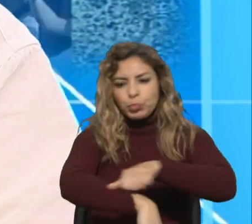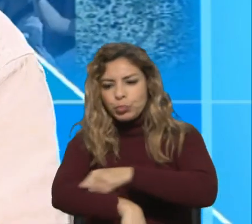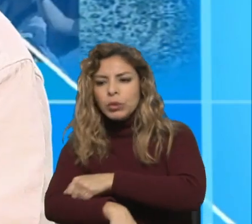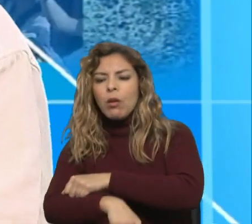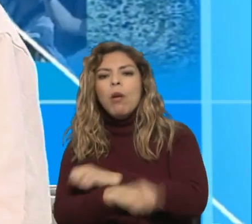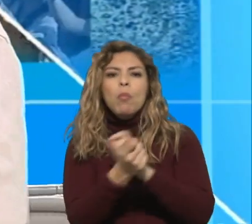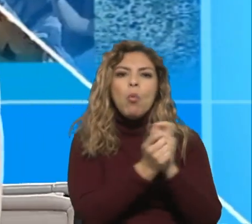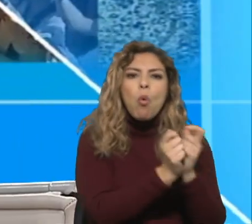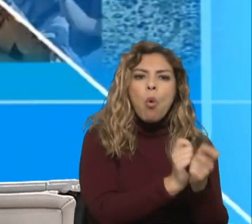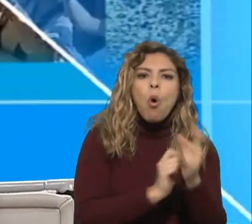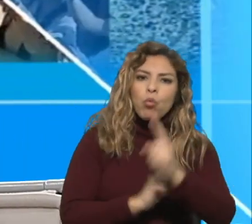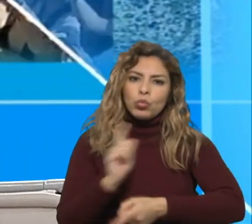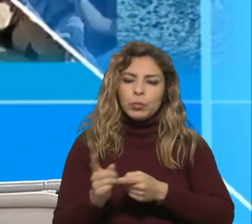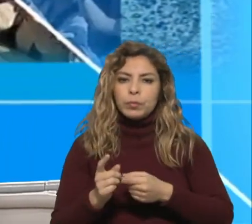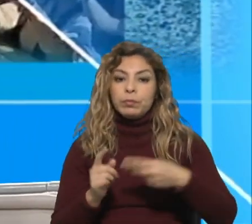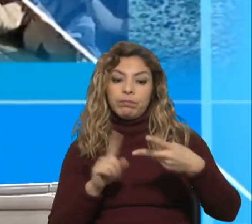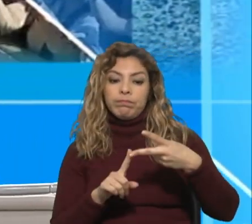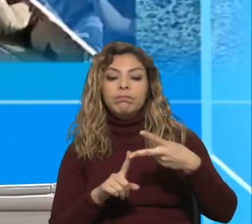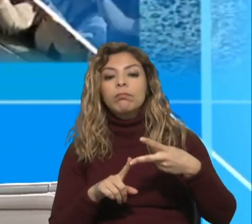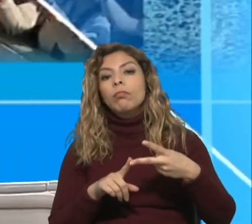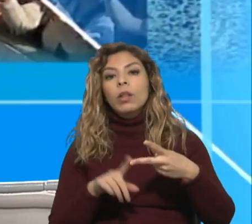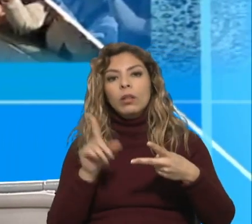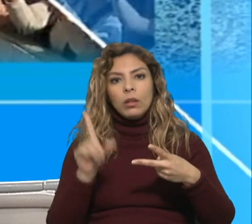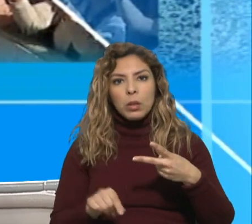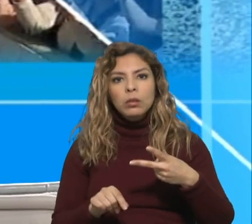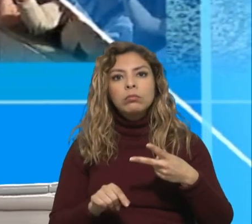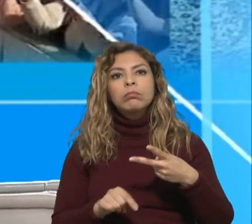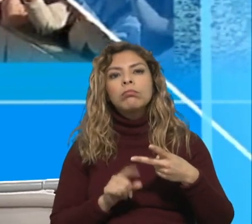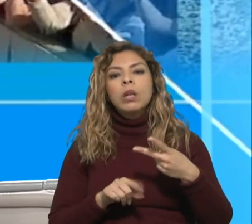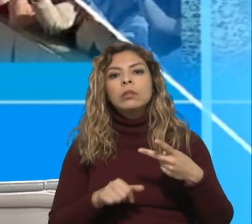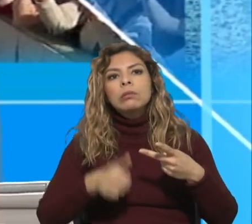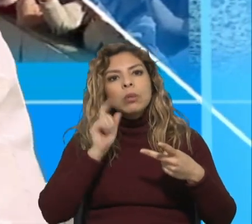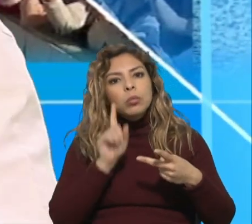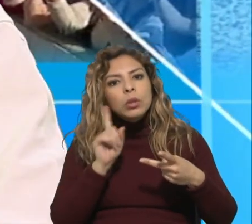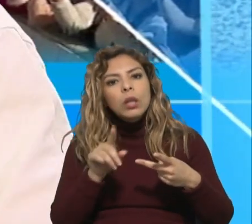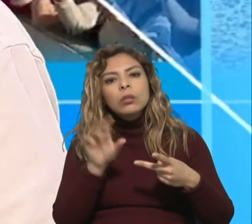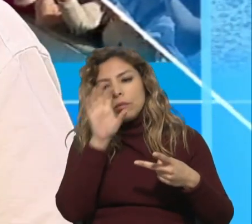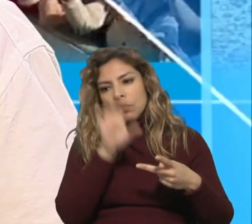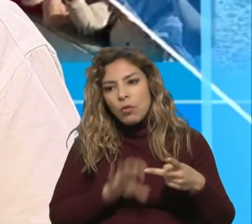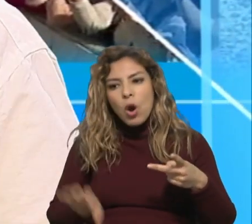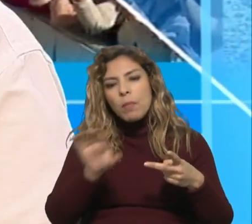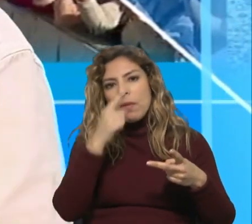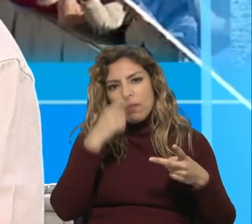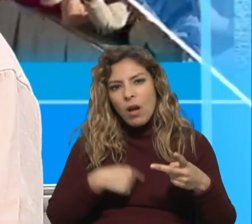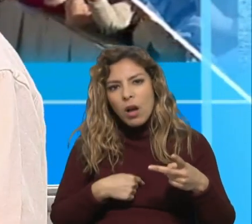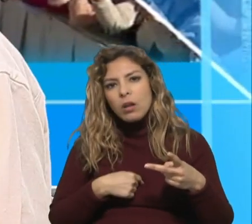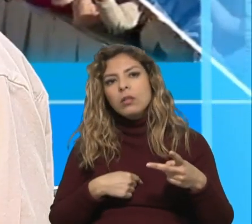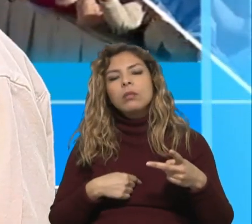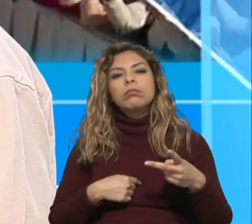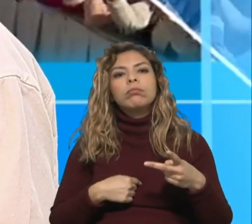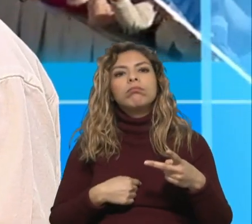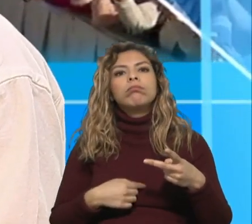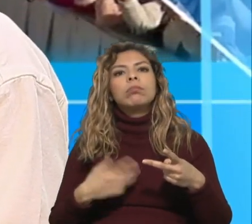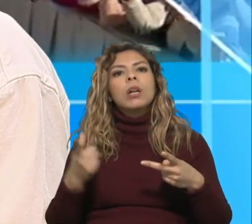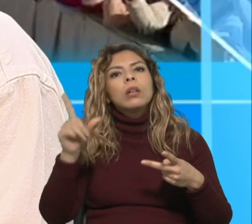nosso caminho. E então vamos abordar as nossas fragilidades e a importância que elas têm e que a falha tem no processo de crescimento de cada um.